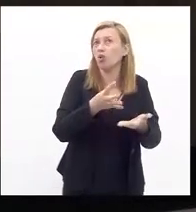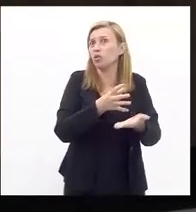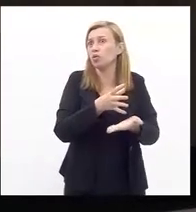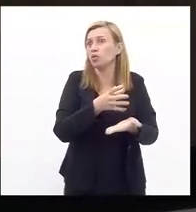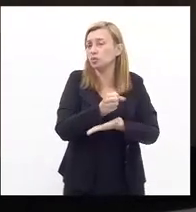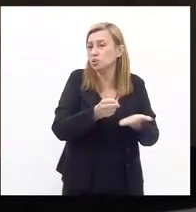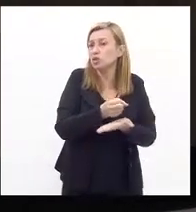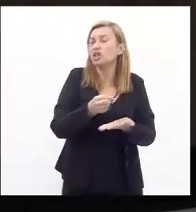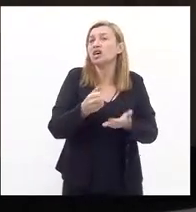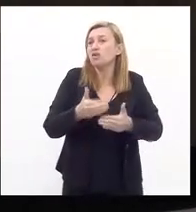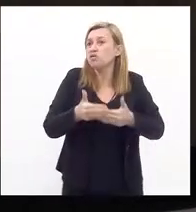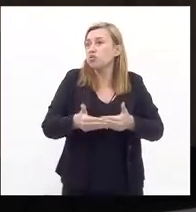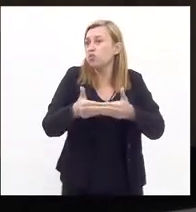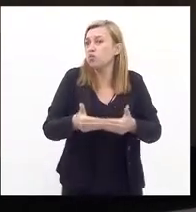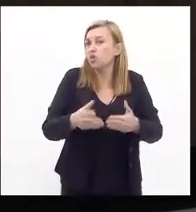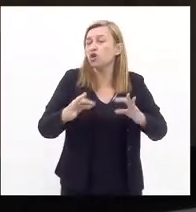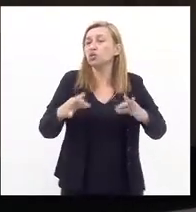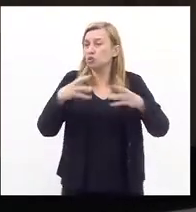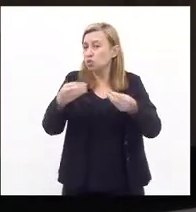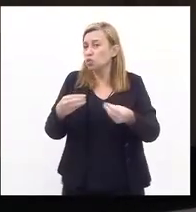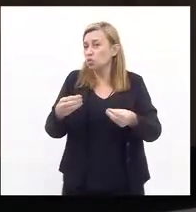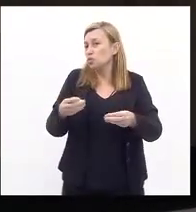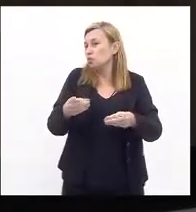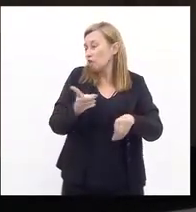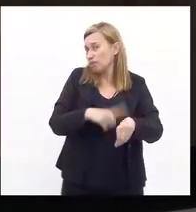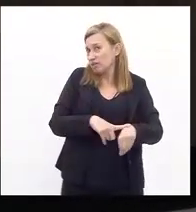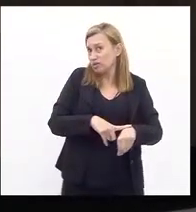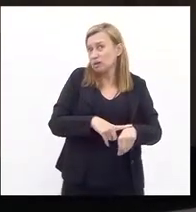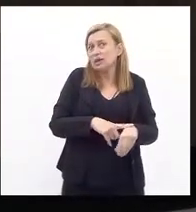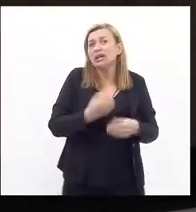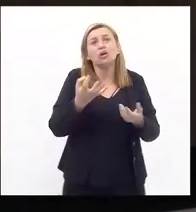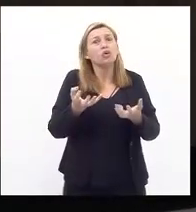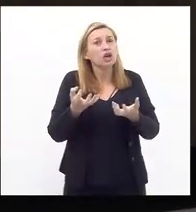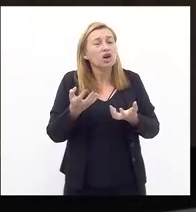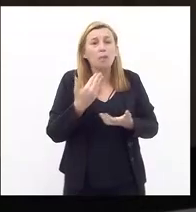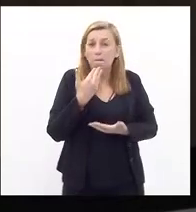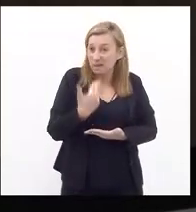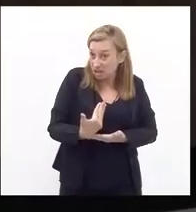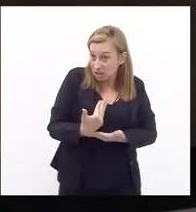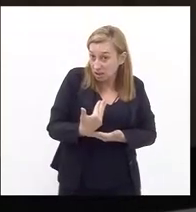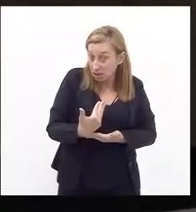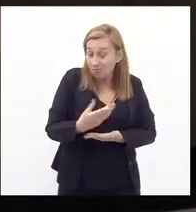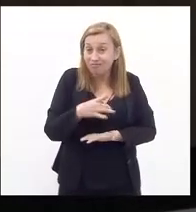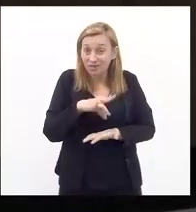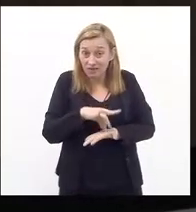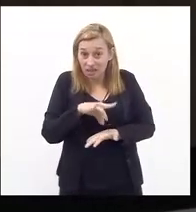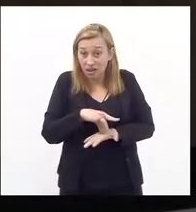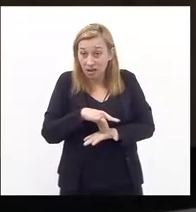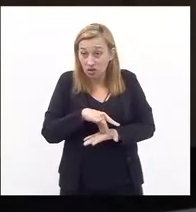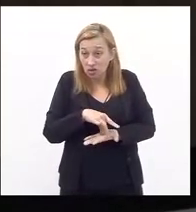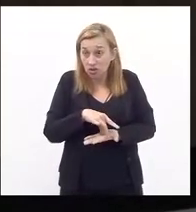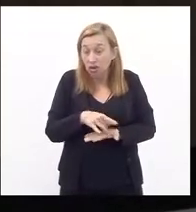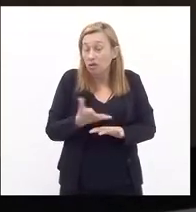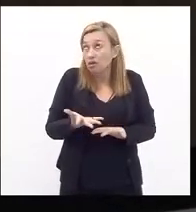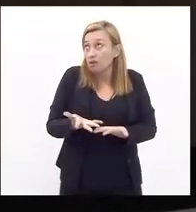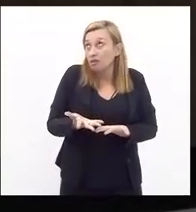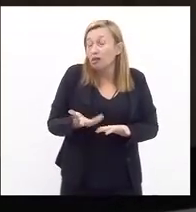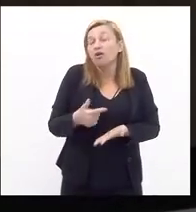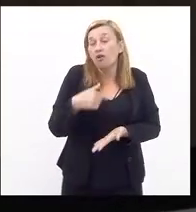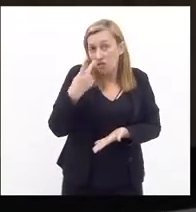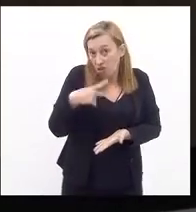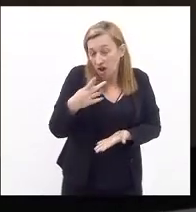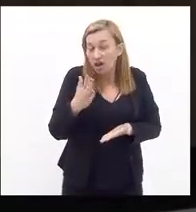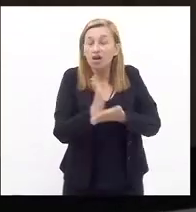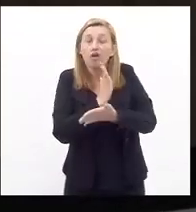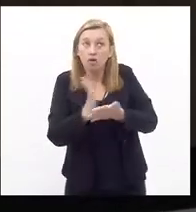e avançamos muito em todo esse regime eu quero pedir na verdade eu